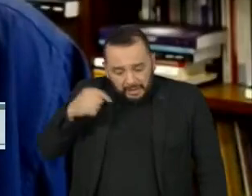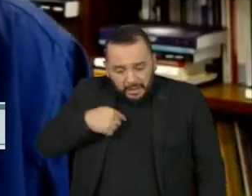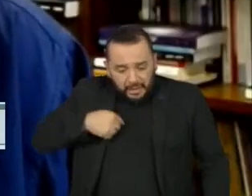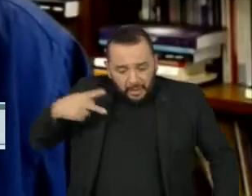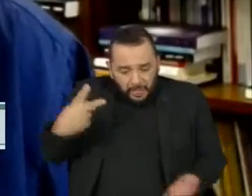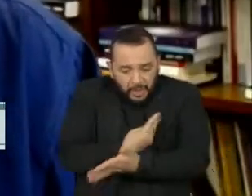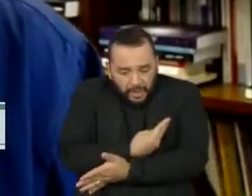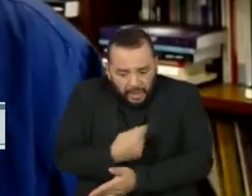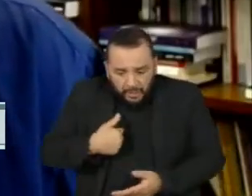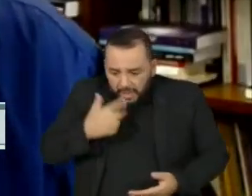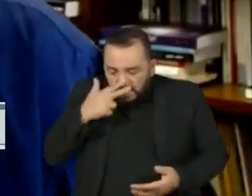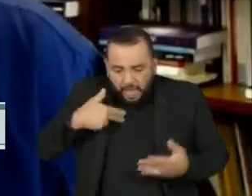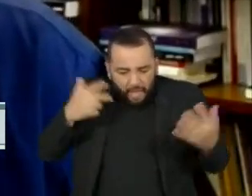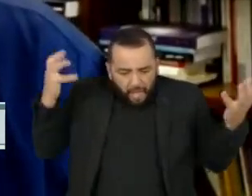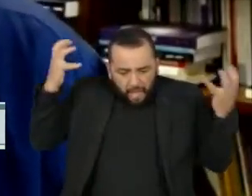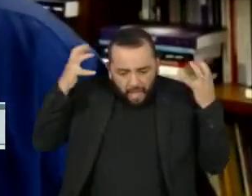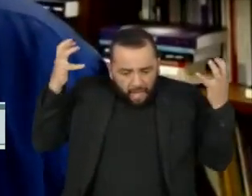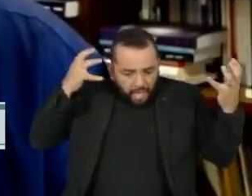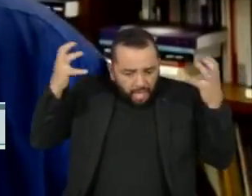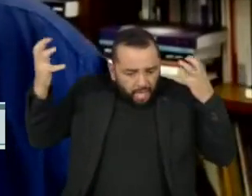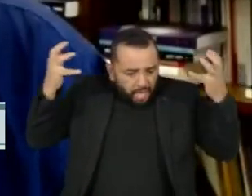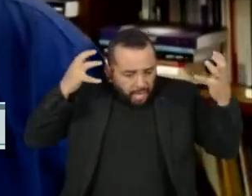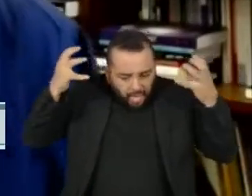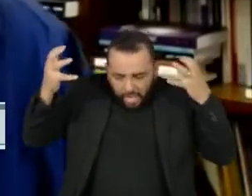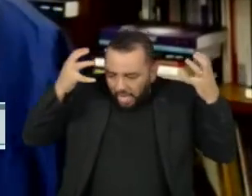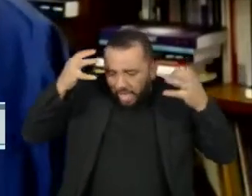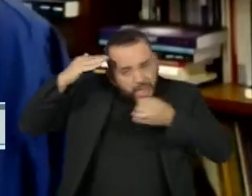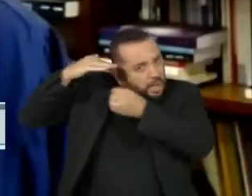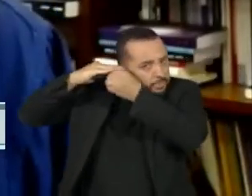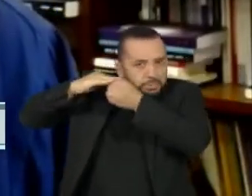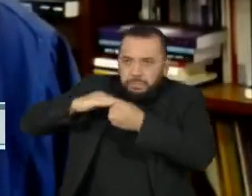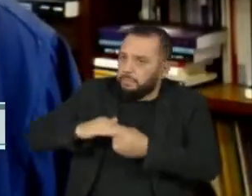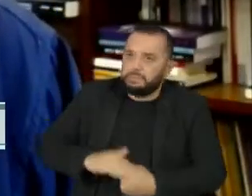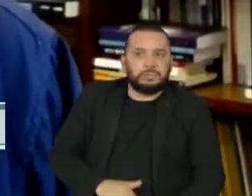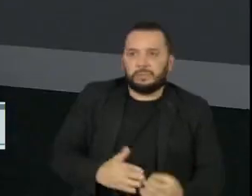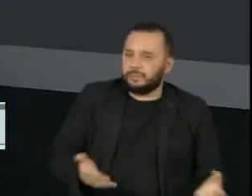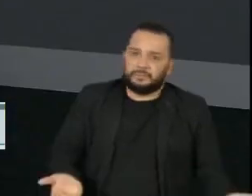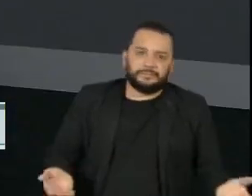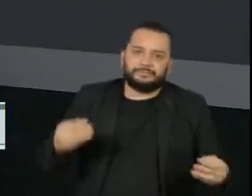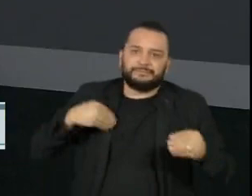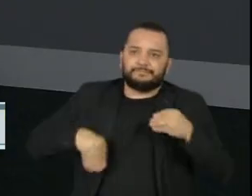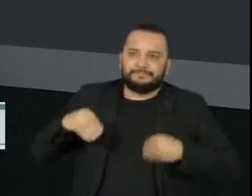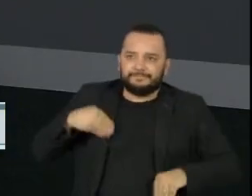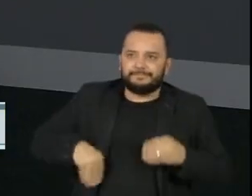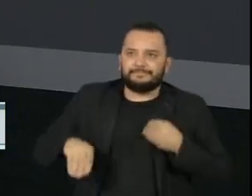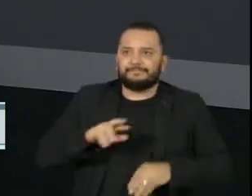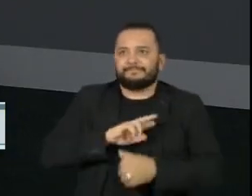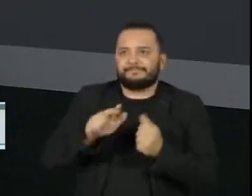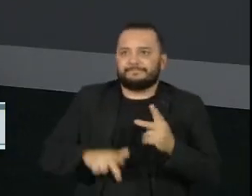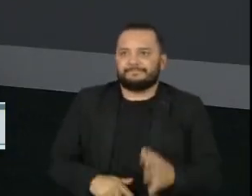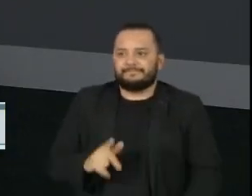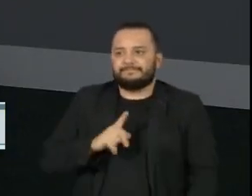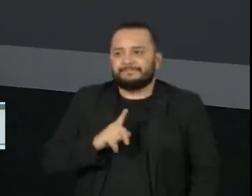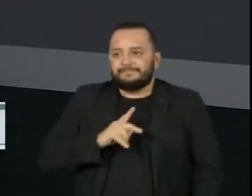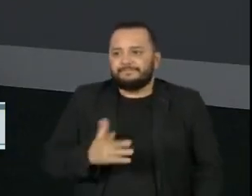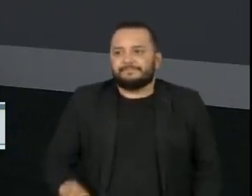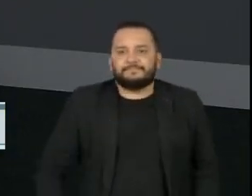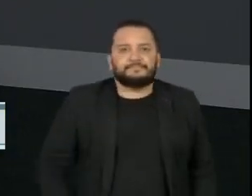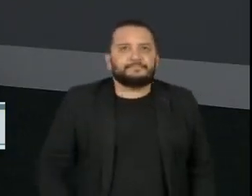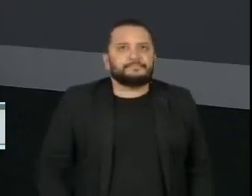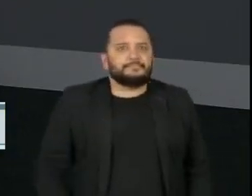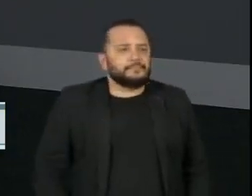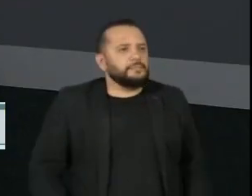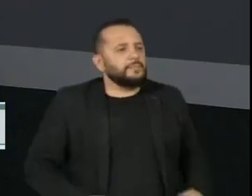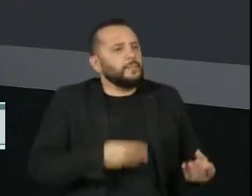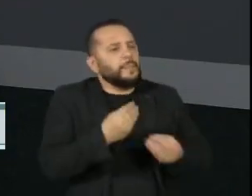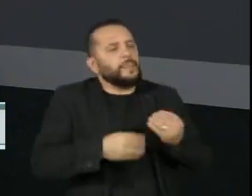àquele indivíduo. Isso é um processo próprio, né, da produção de novos sintomas. Individualmente, que atitudes